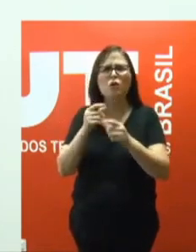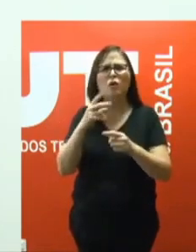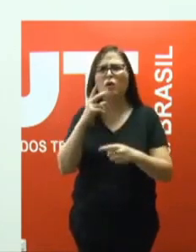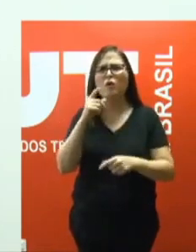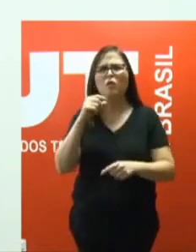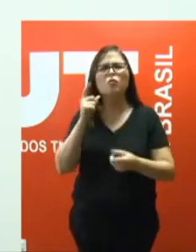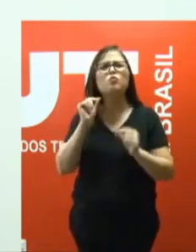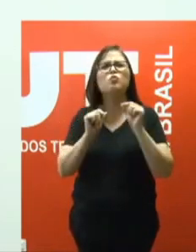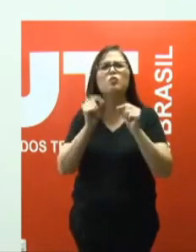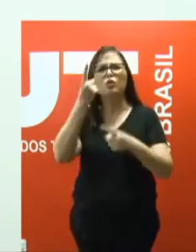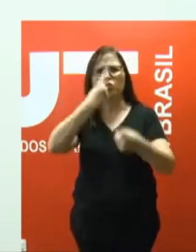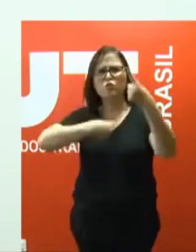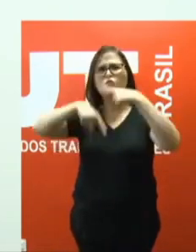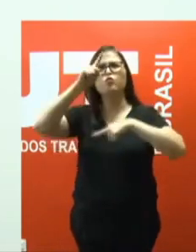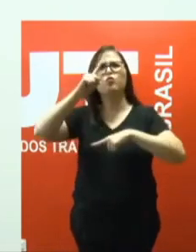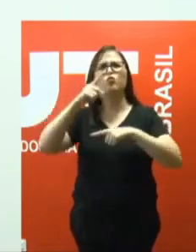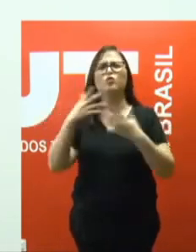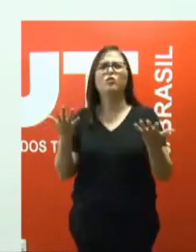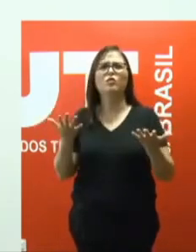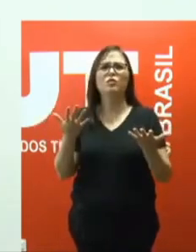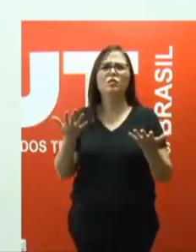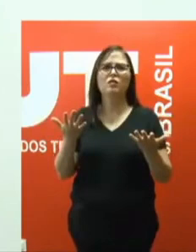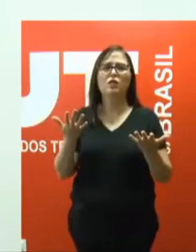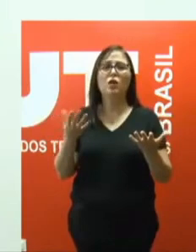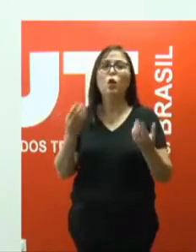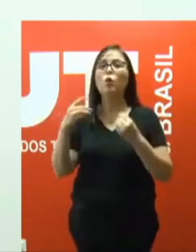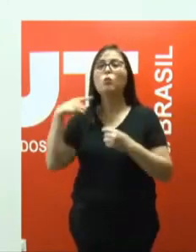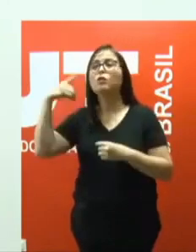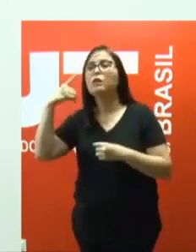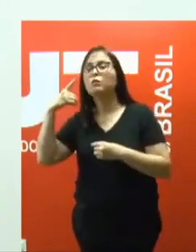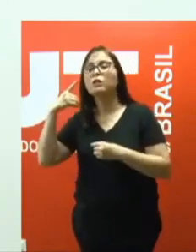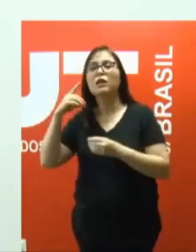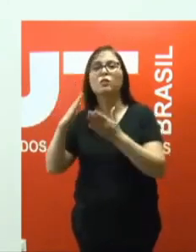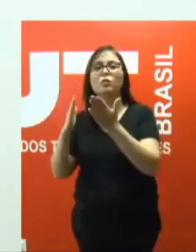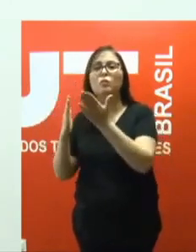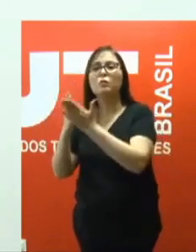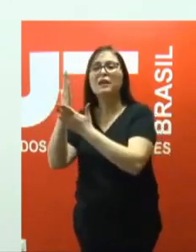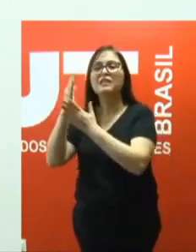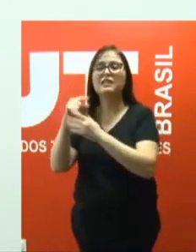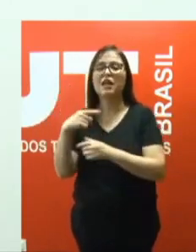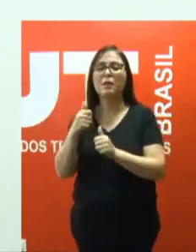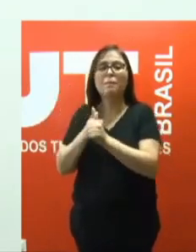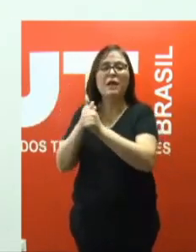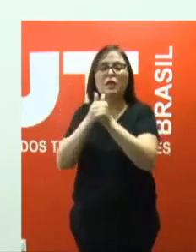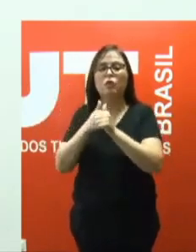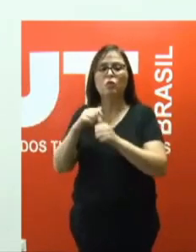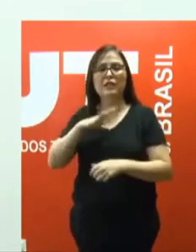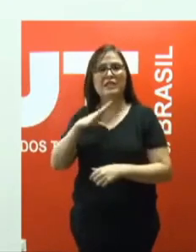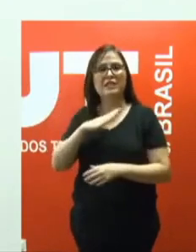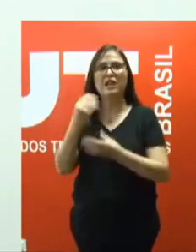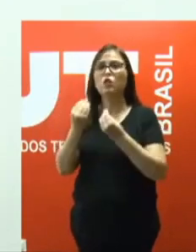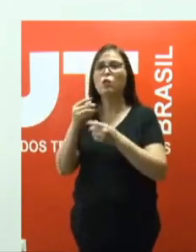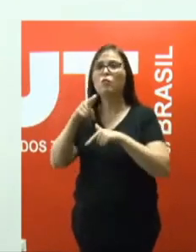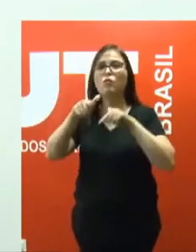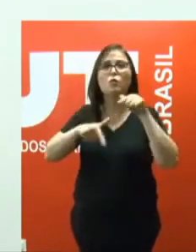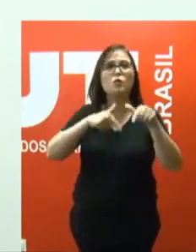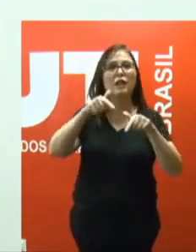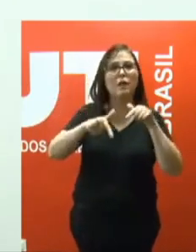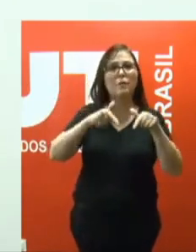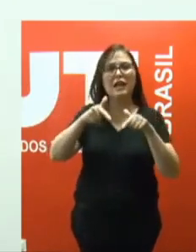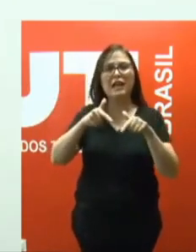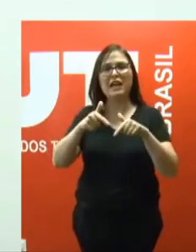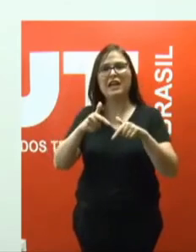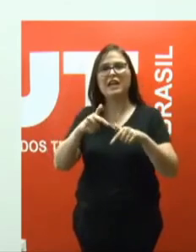Sabe? Quais são os deputados que vão ser eleitos nas cidades em que a gente mora? Como é que a gente vai trabalhar para não deixar